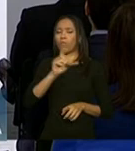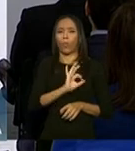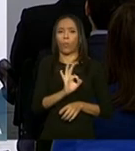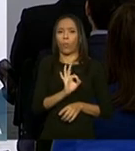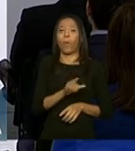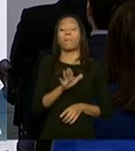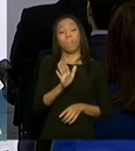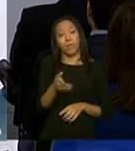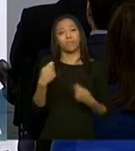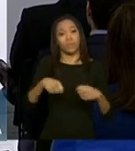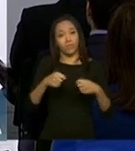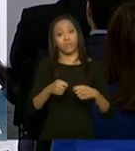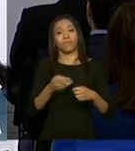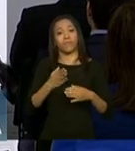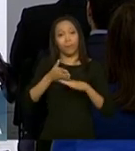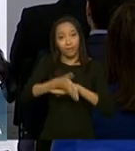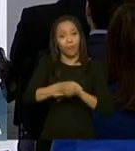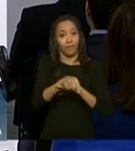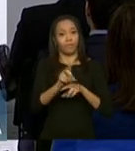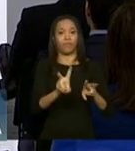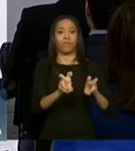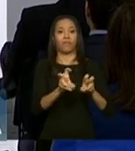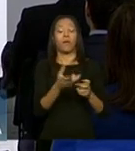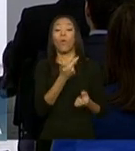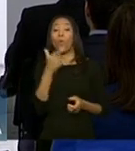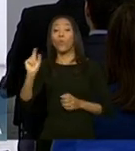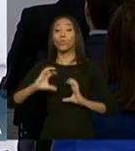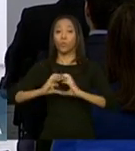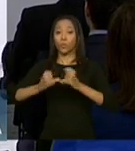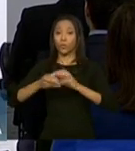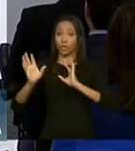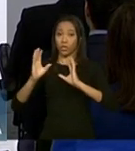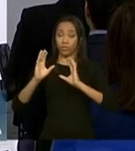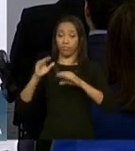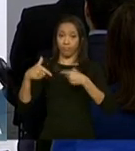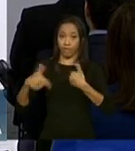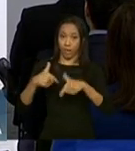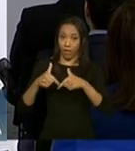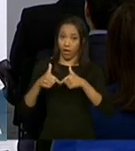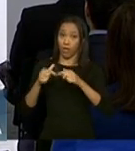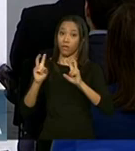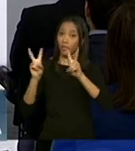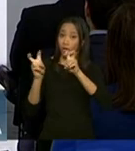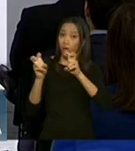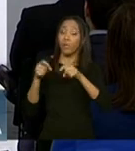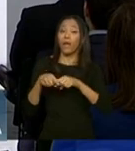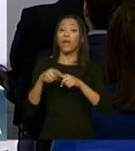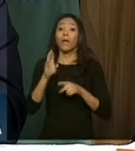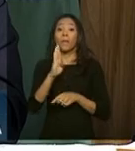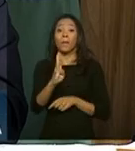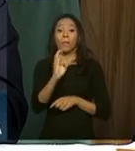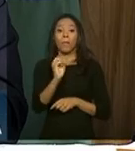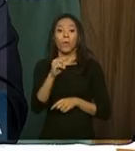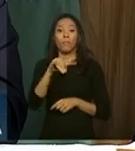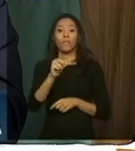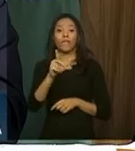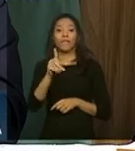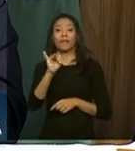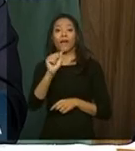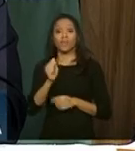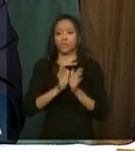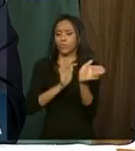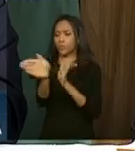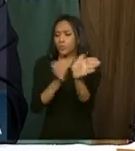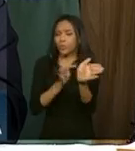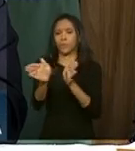a cadeia de biomassa. Outro grupo de trabalho é a mobilidade urbana. Nós temos trabalhadores que gastam